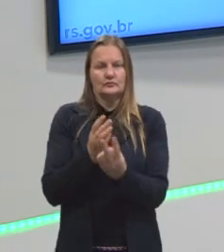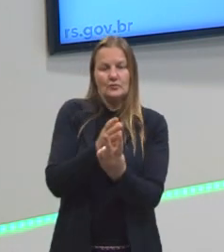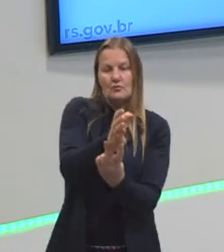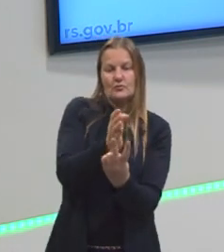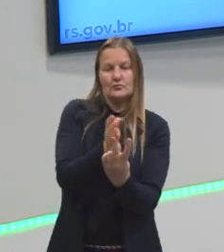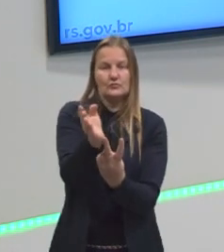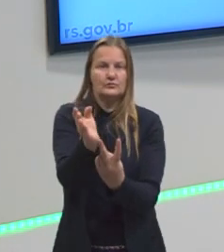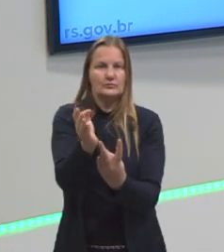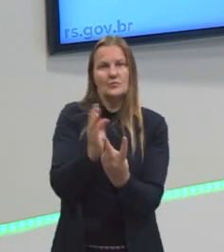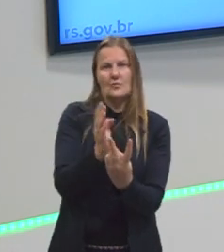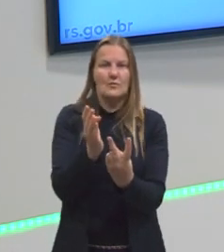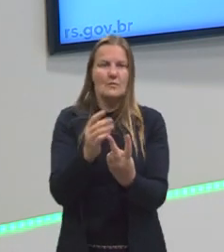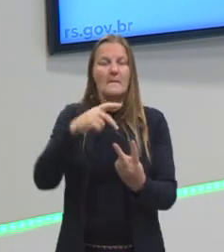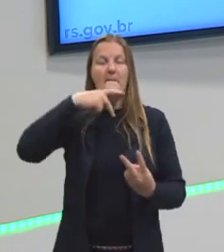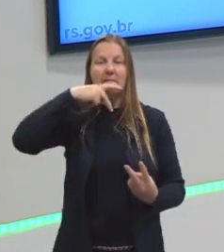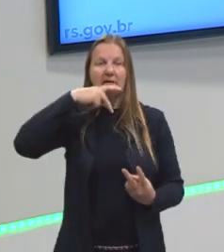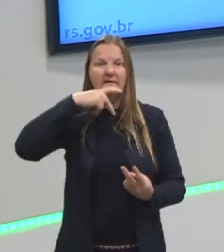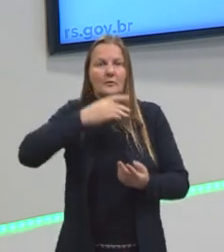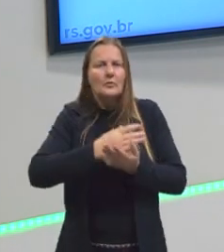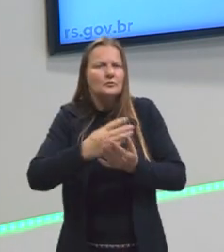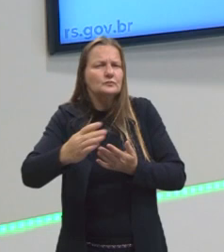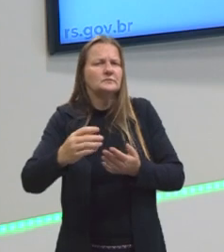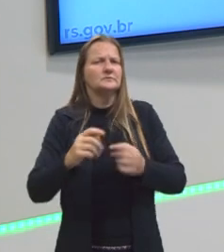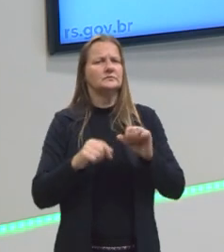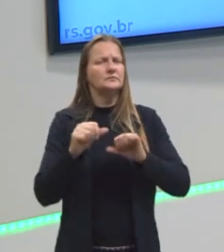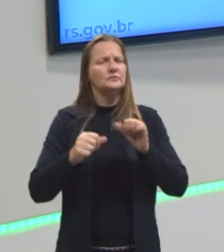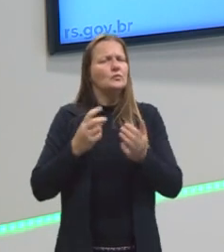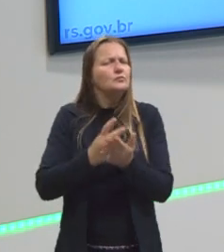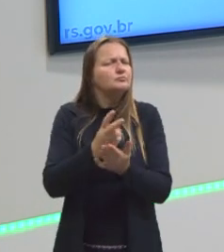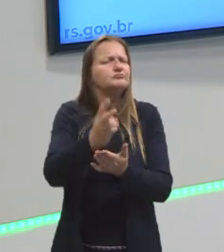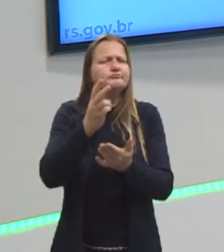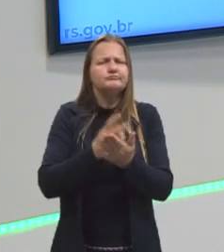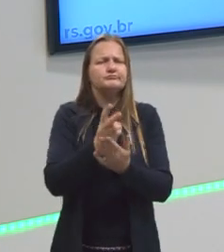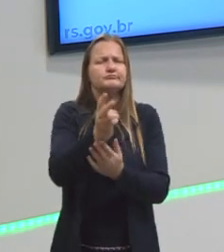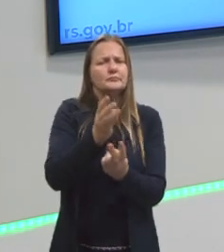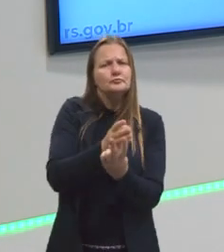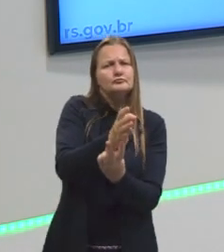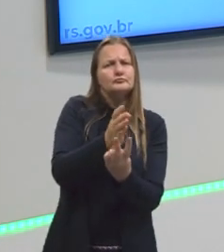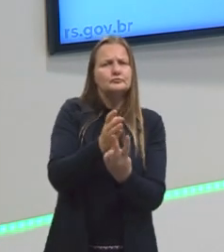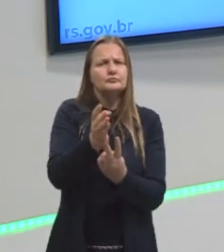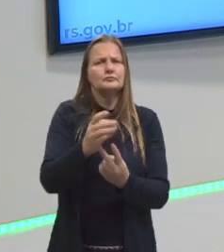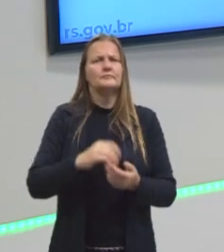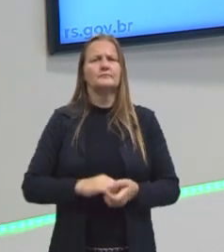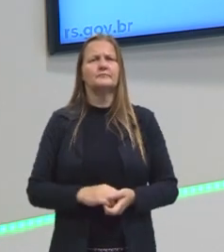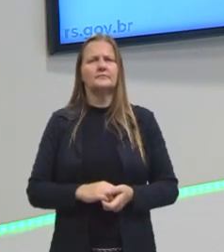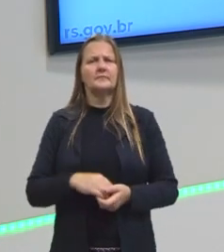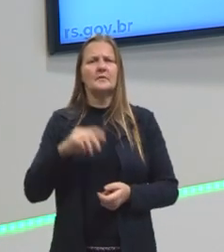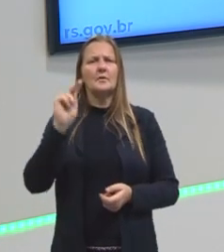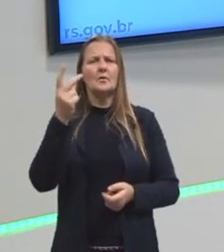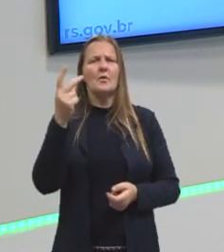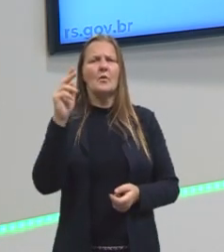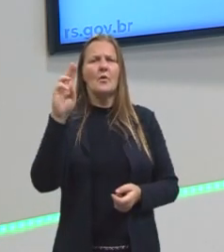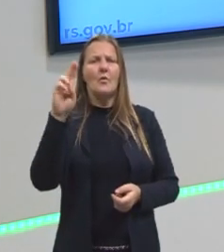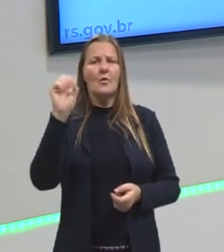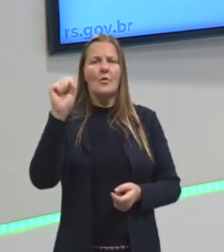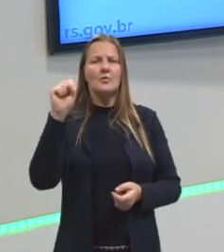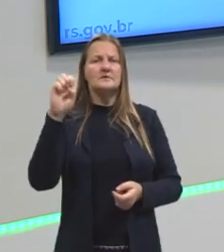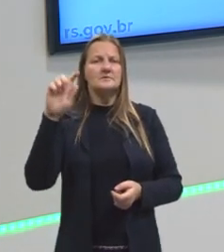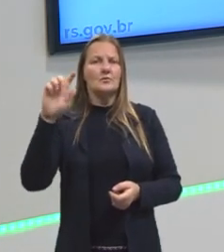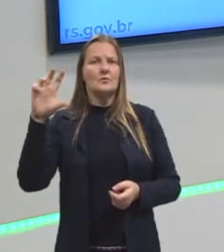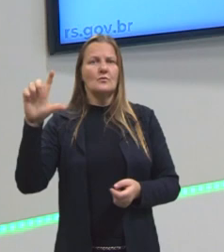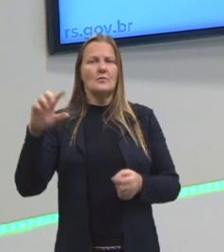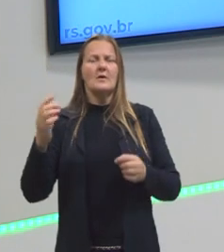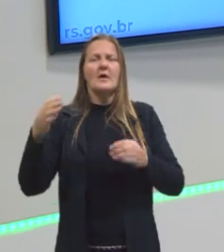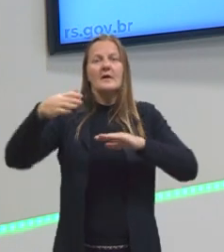ele vem do Platão e ele continua ele vai Russell aqui na contemporaneidade